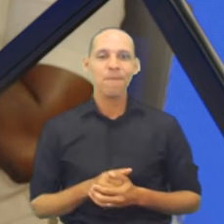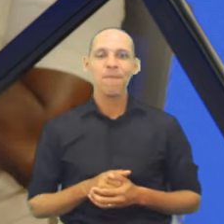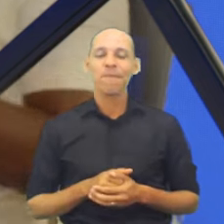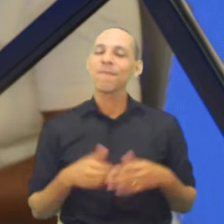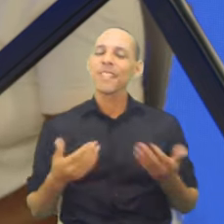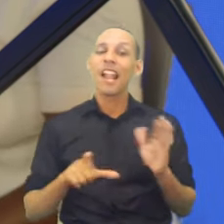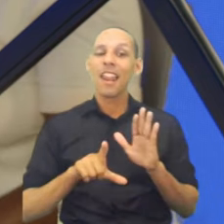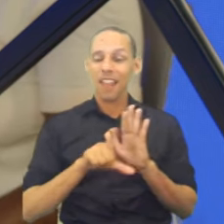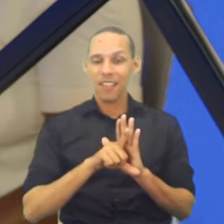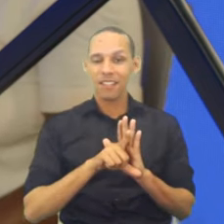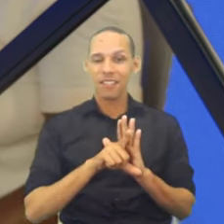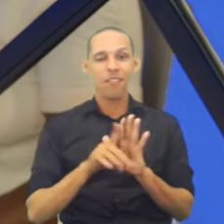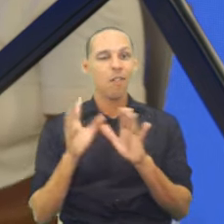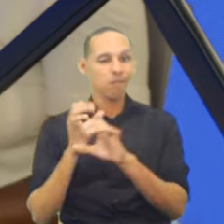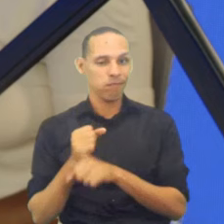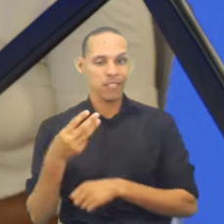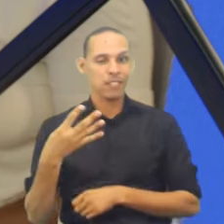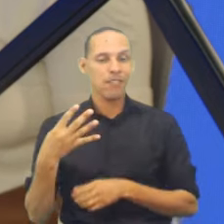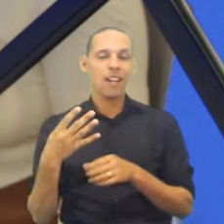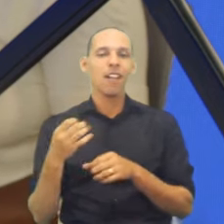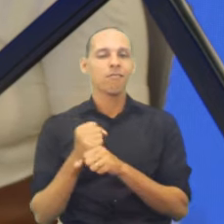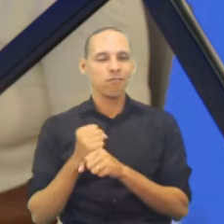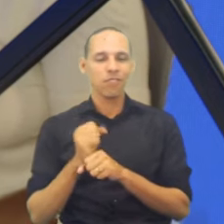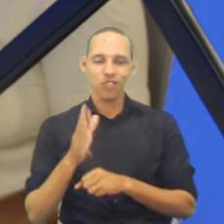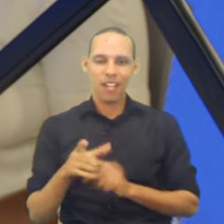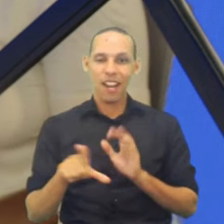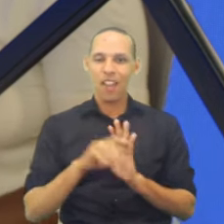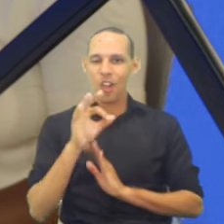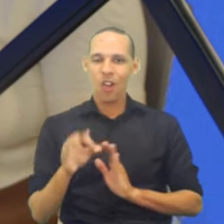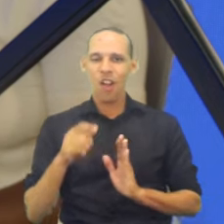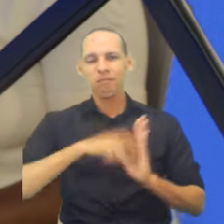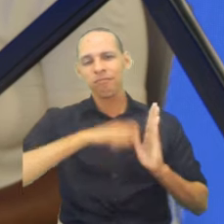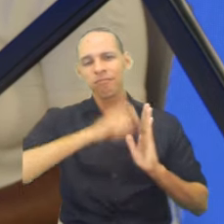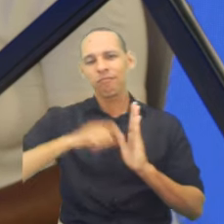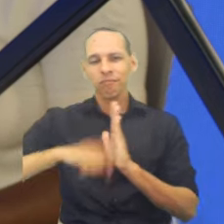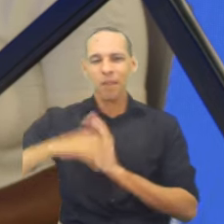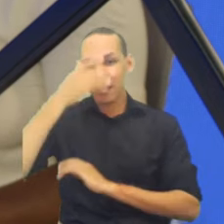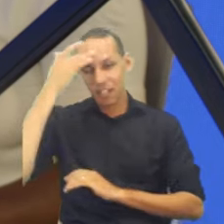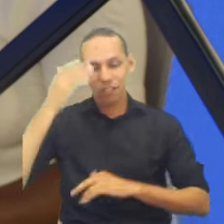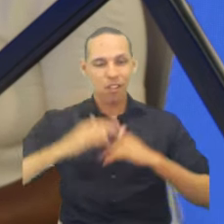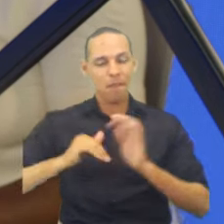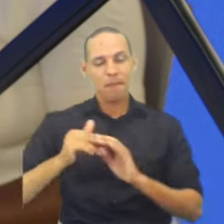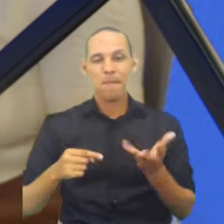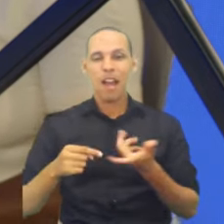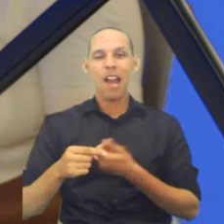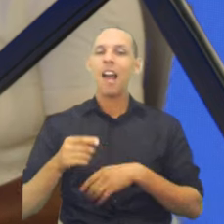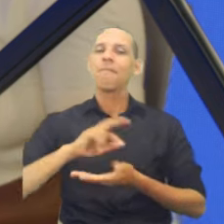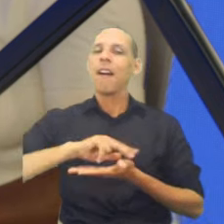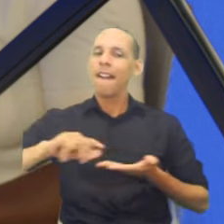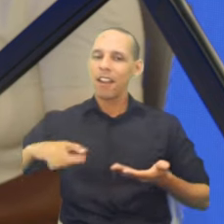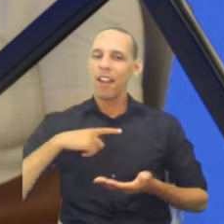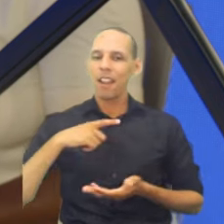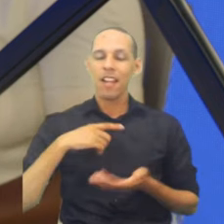a a lei Ela tem 34 anos aí a lei de cotas de contratação de pessoas com habilidades diversas né Eh hoje